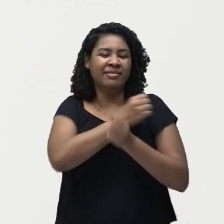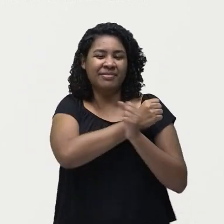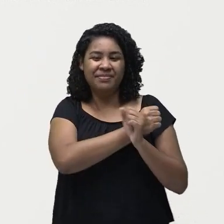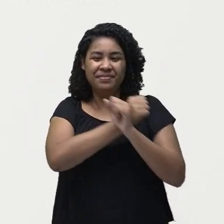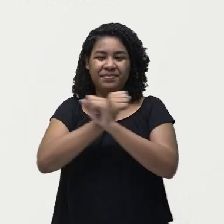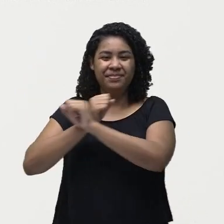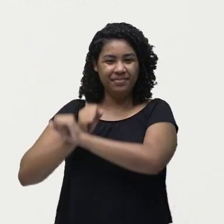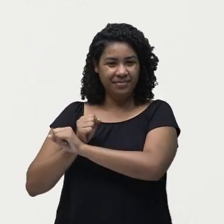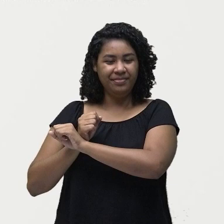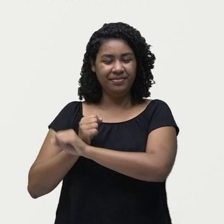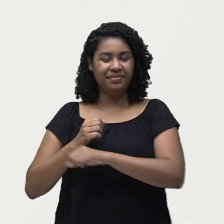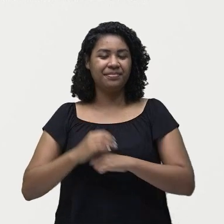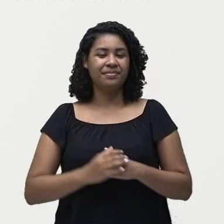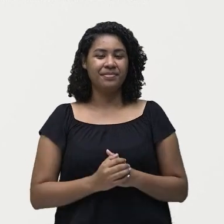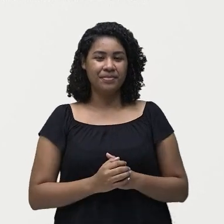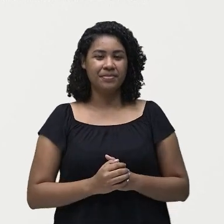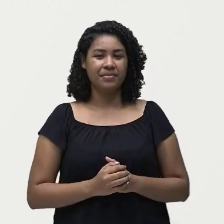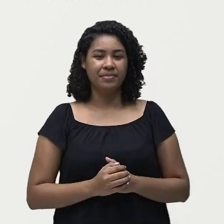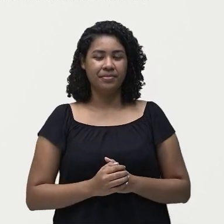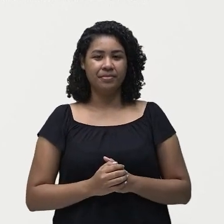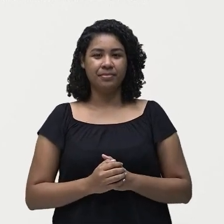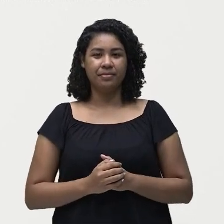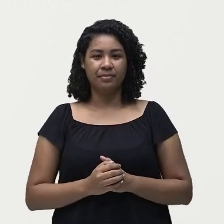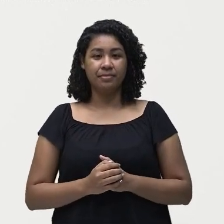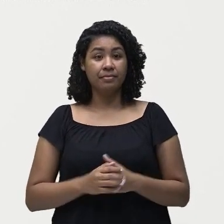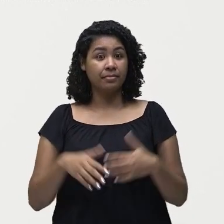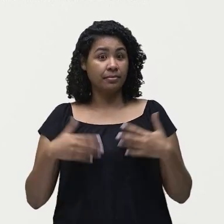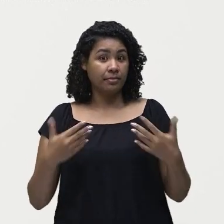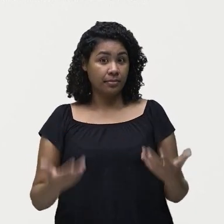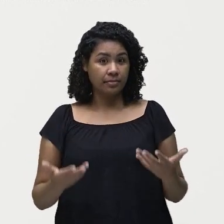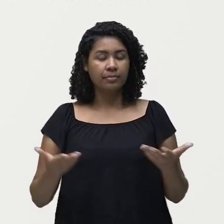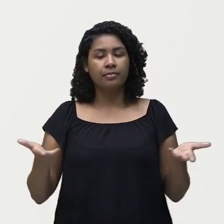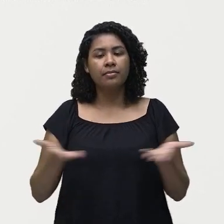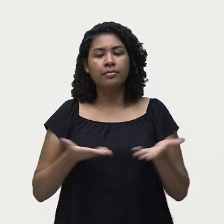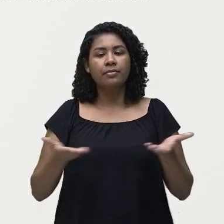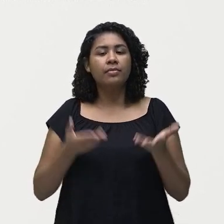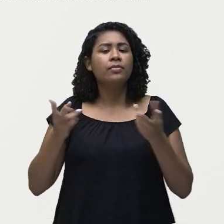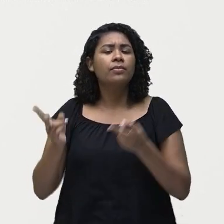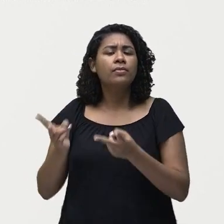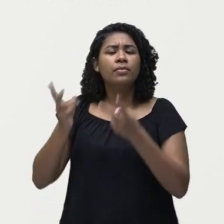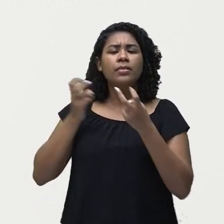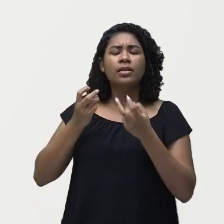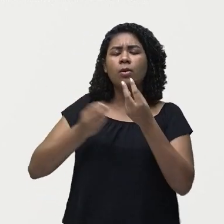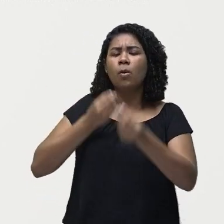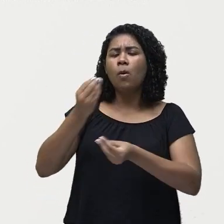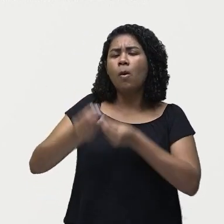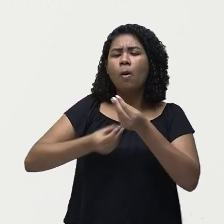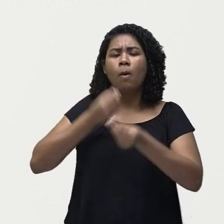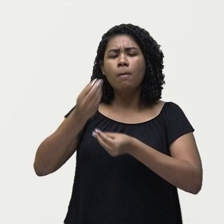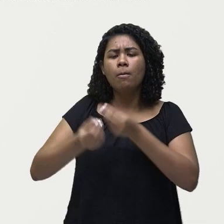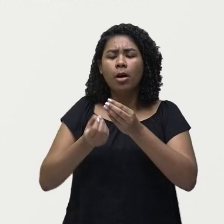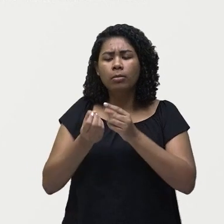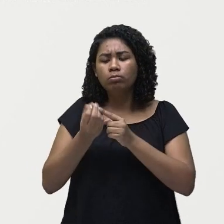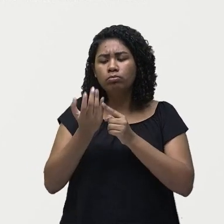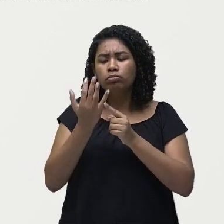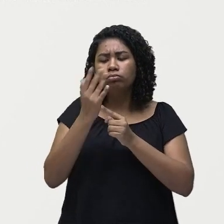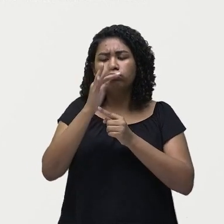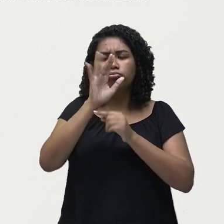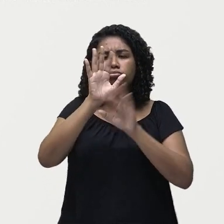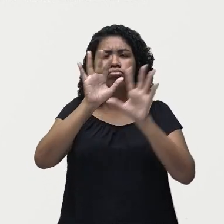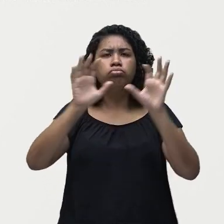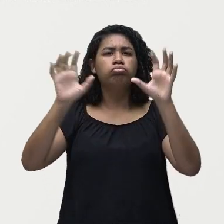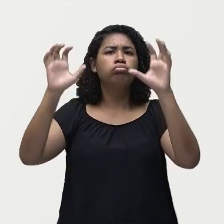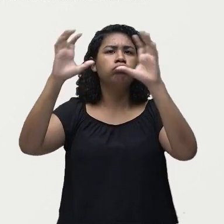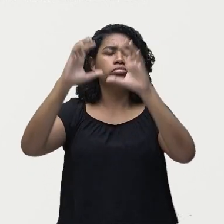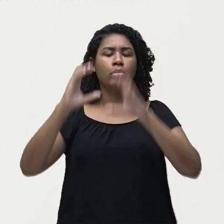são nocivos, tá bom? E aí a gente vai observar como é que ocorre a formação do ozônio. Olha só